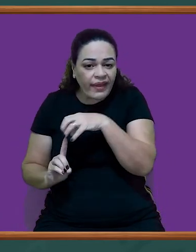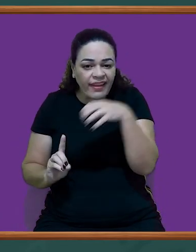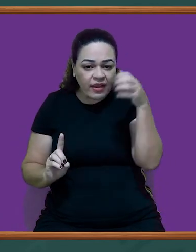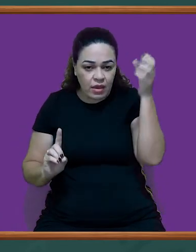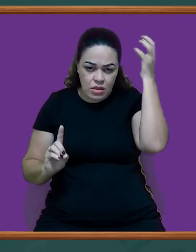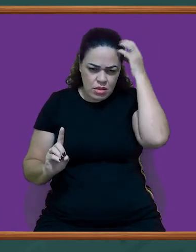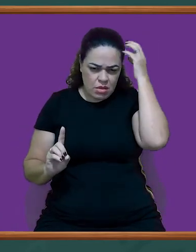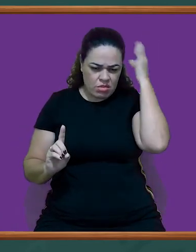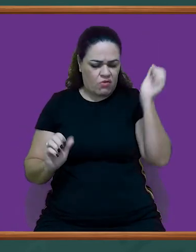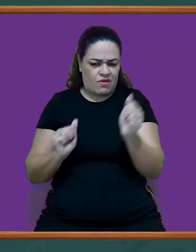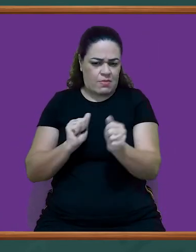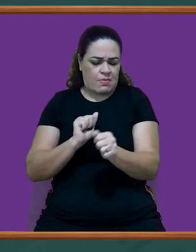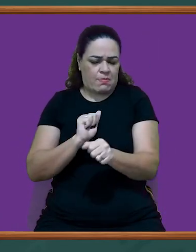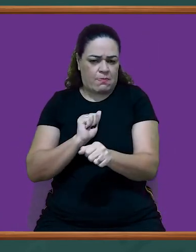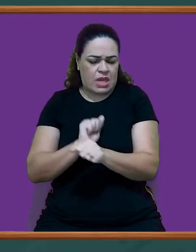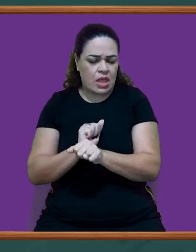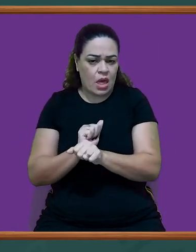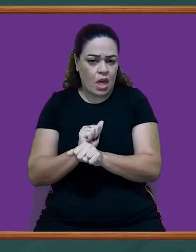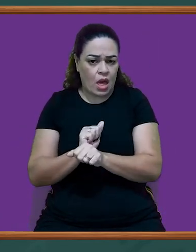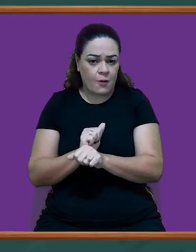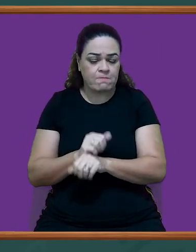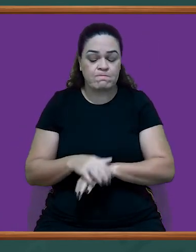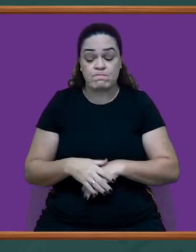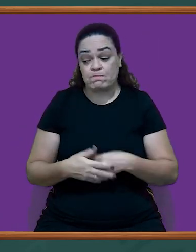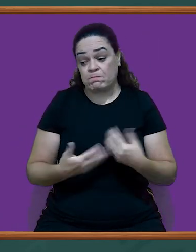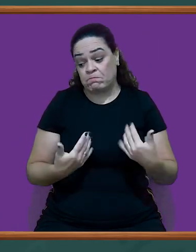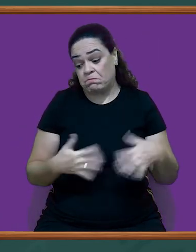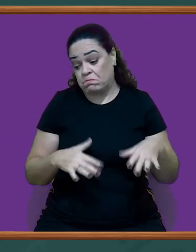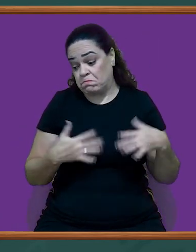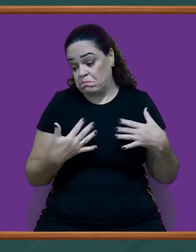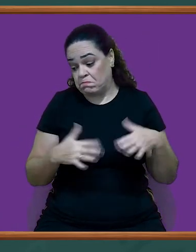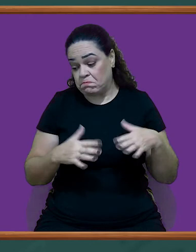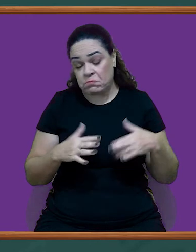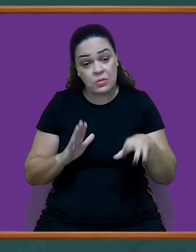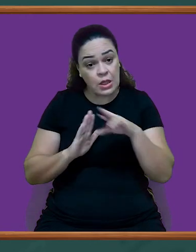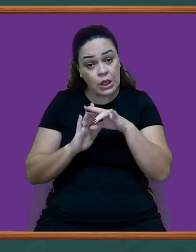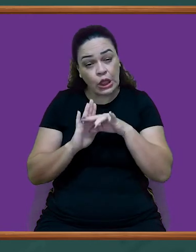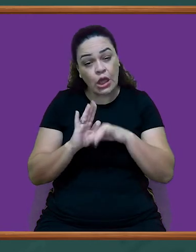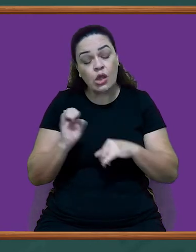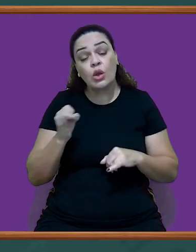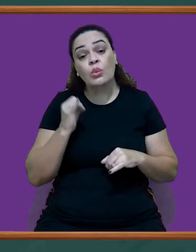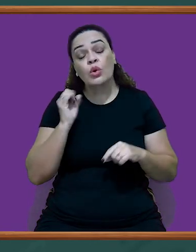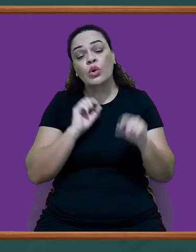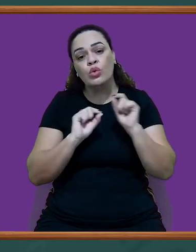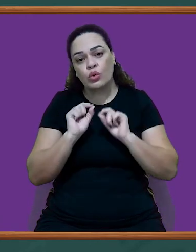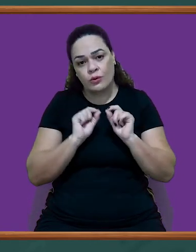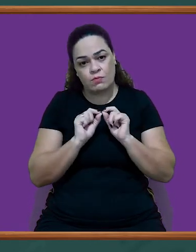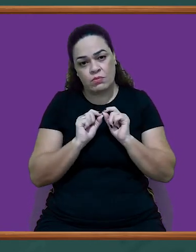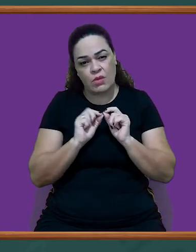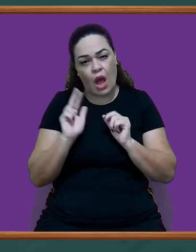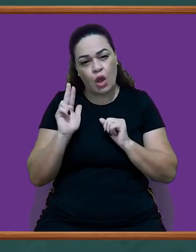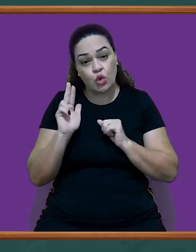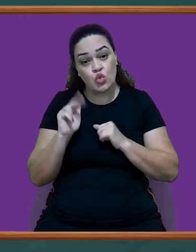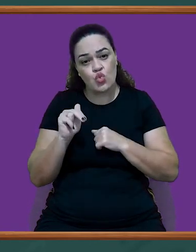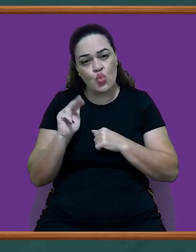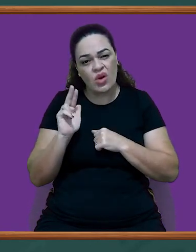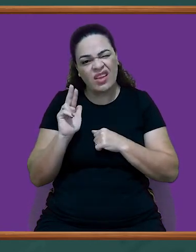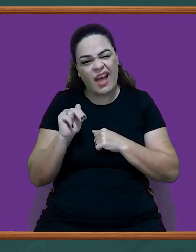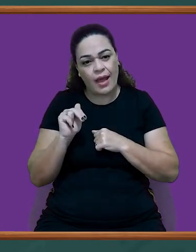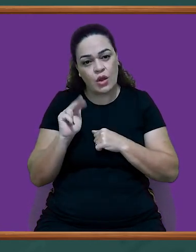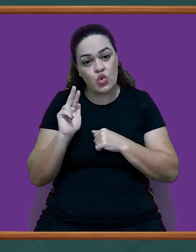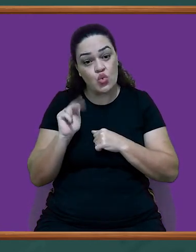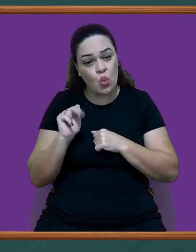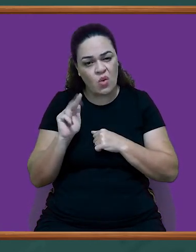eu sei não vai parar ali mas Lembra daquela regrinha muito importante sobre o rei eu nunca posso